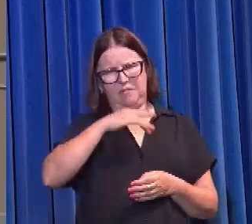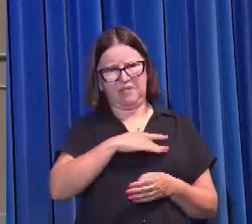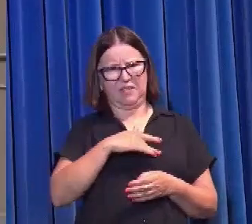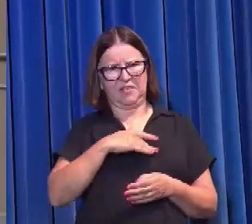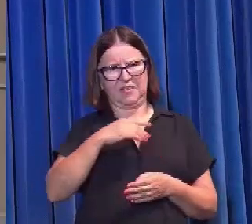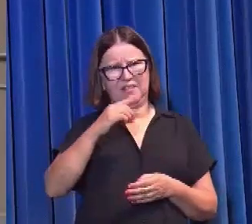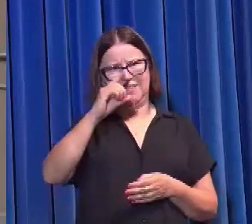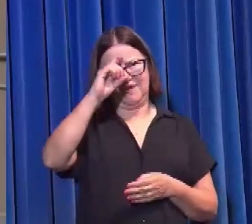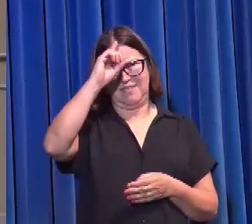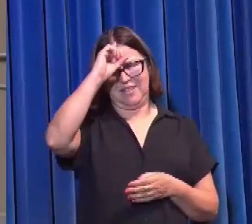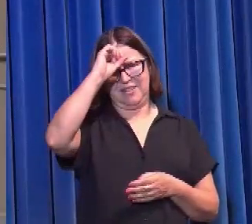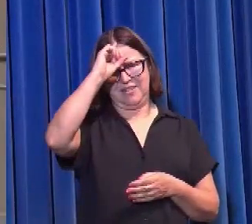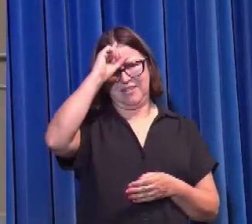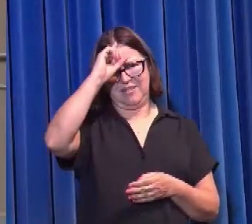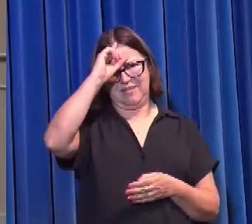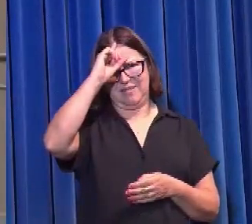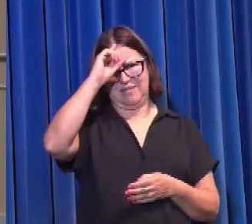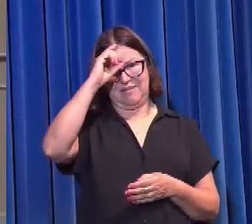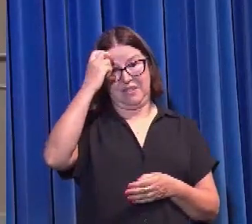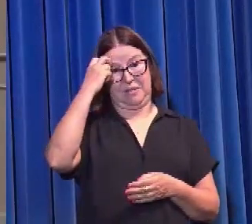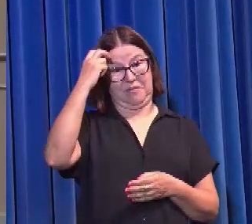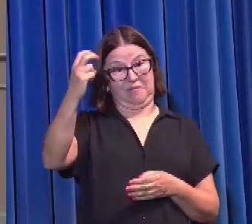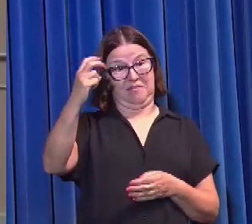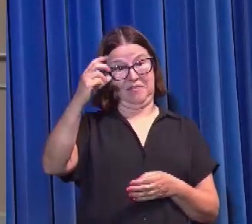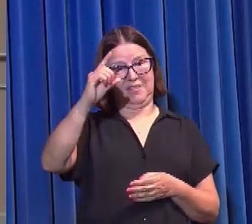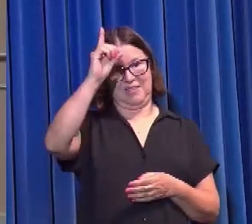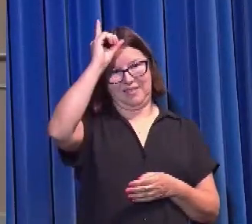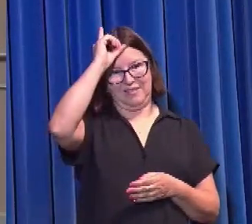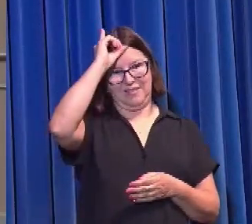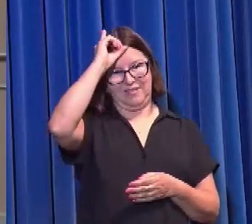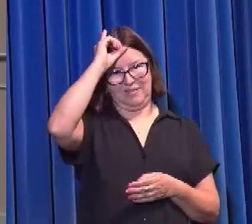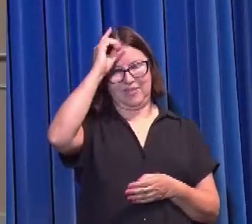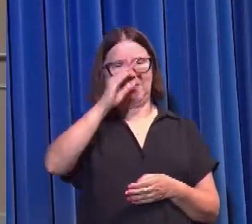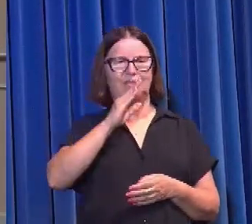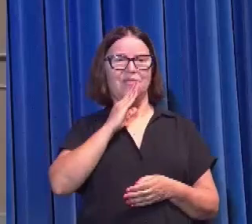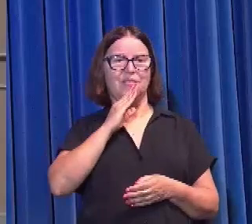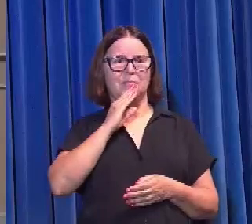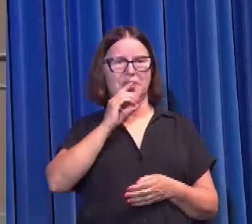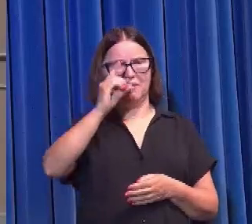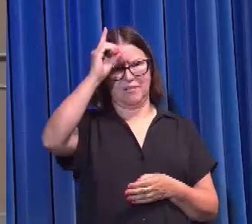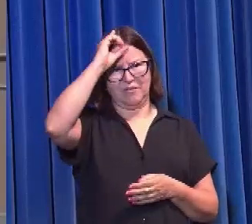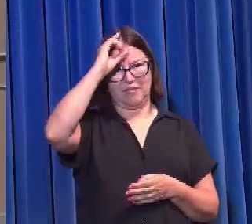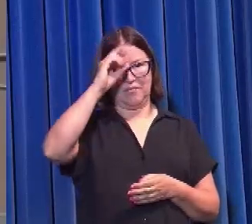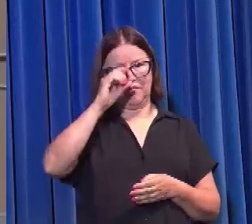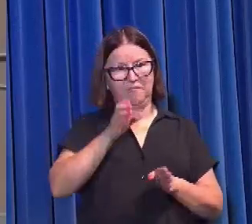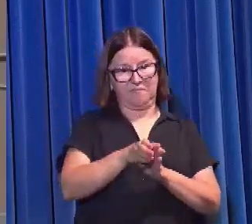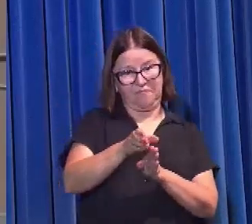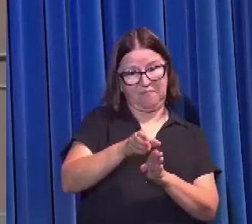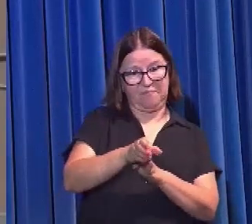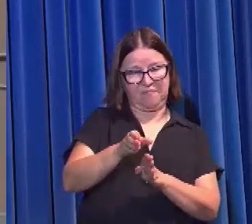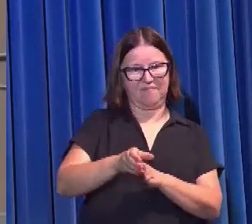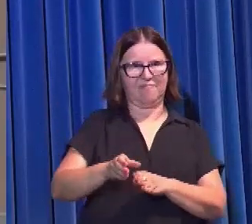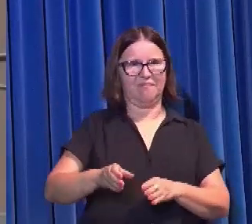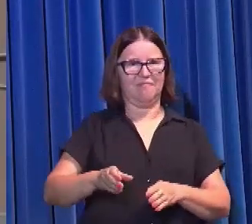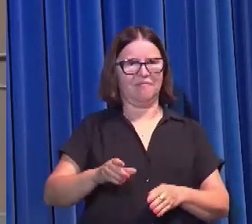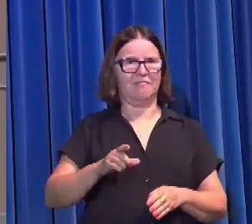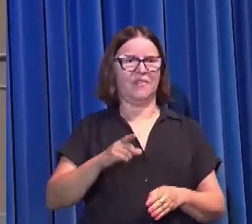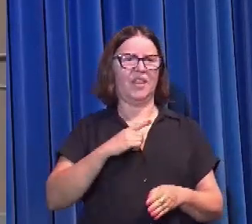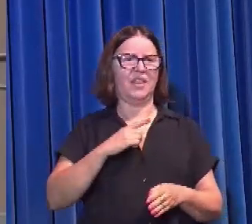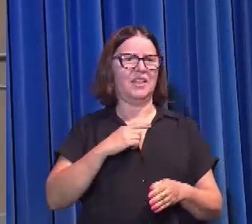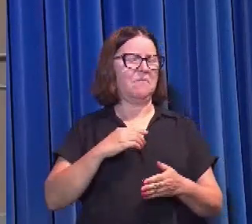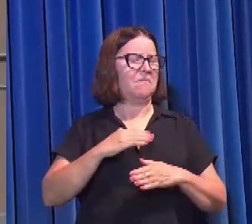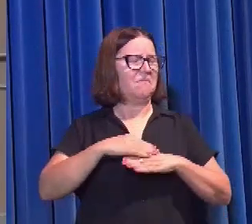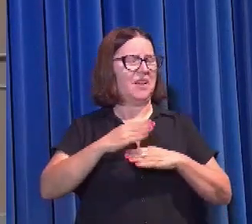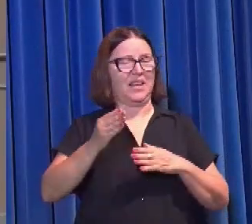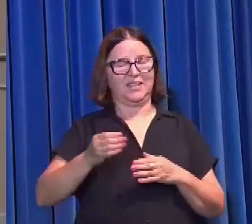dom do conhecimento, dom da exortação. E a lista não é exaustiva, meus irmãos, tem muitos outros. Dom é